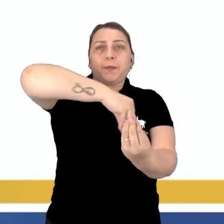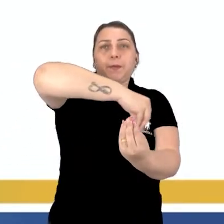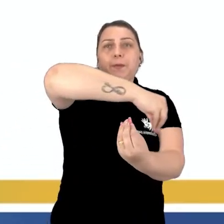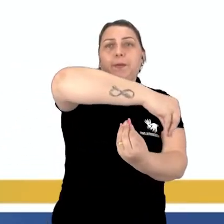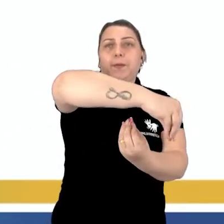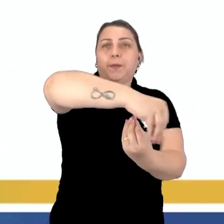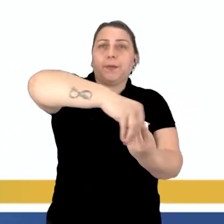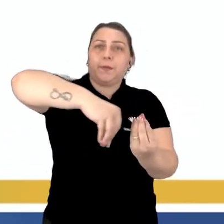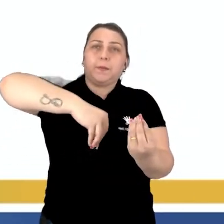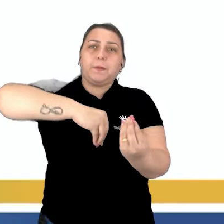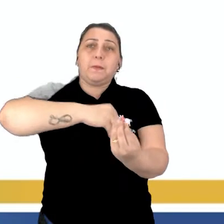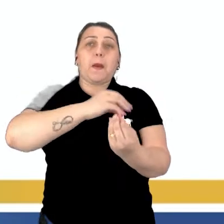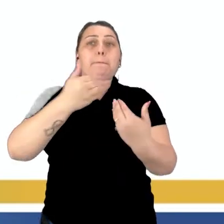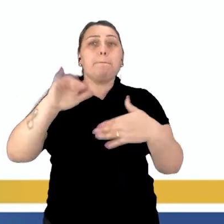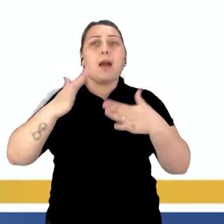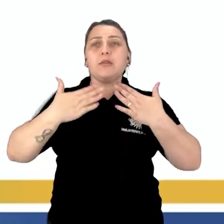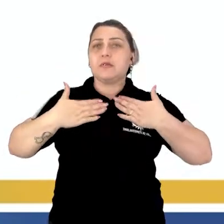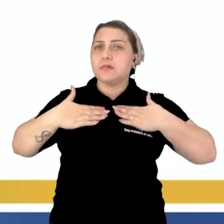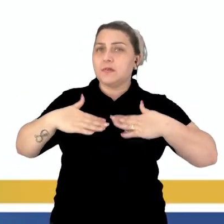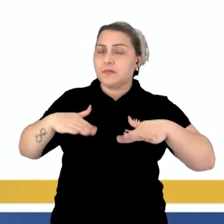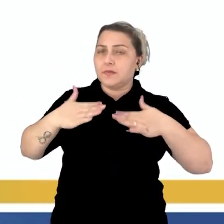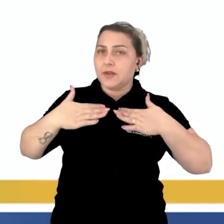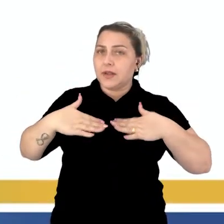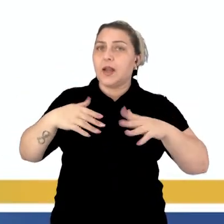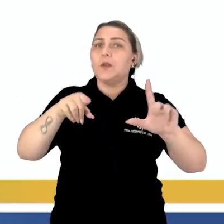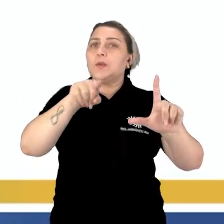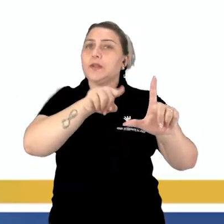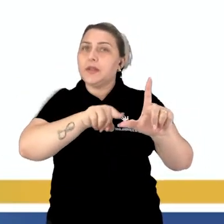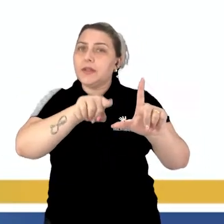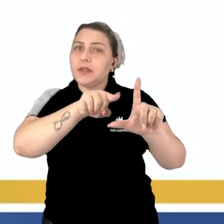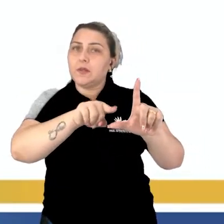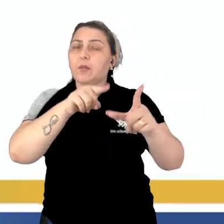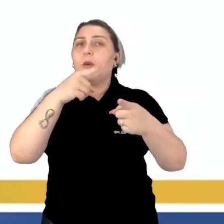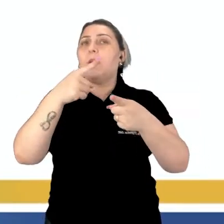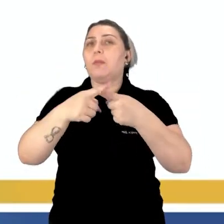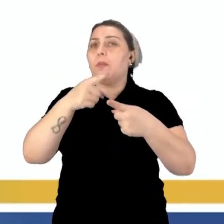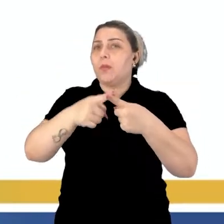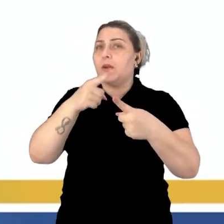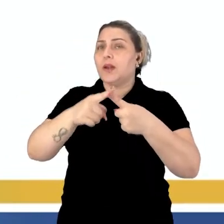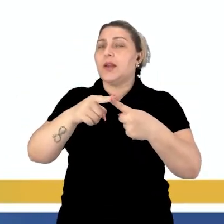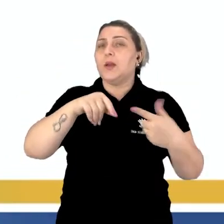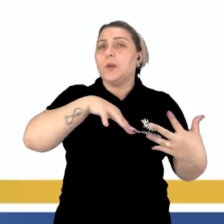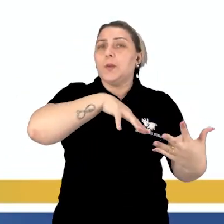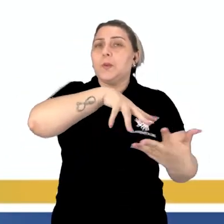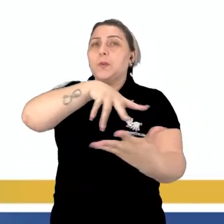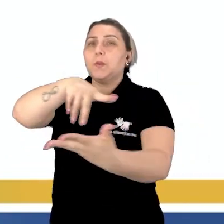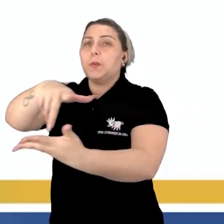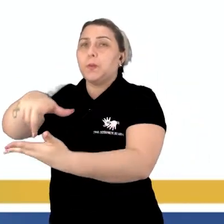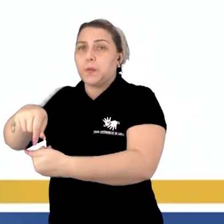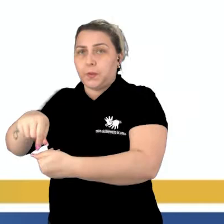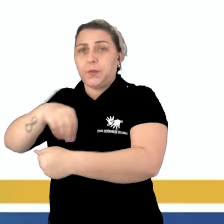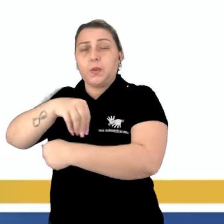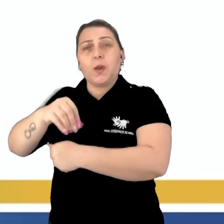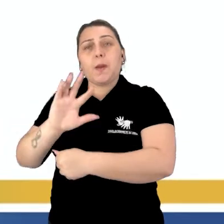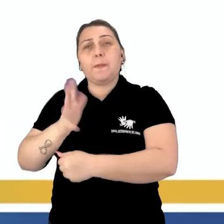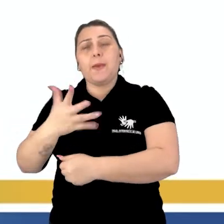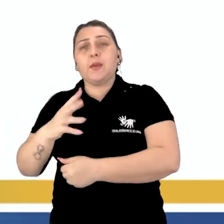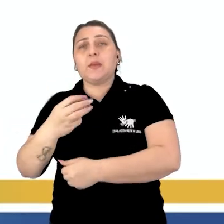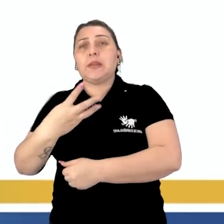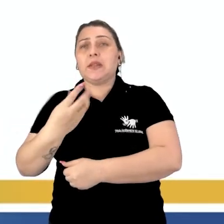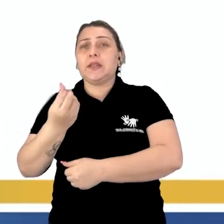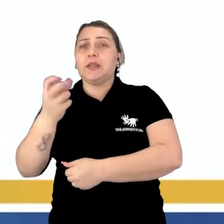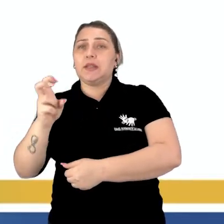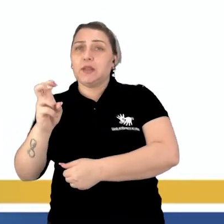de forma mais lenta, Por quê? Para que a Terra consiga dar uma volta completa em torno do Sol, demora cerca